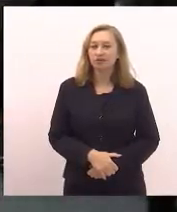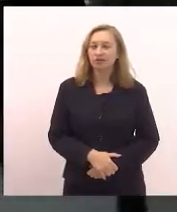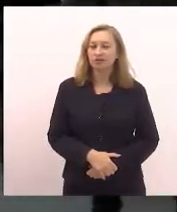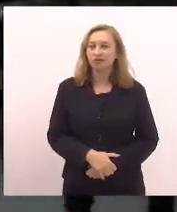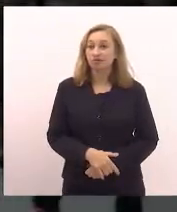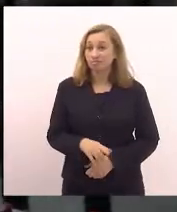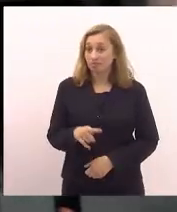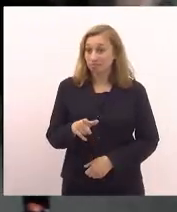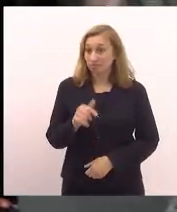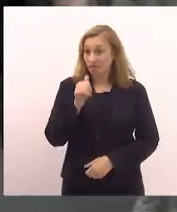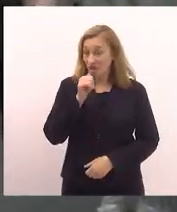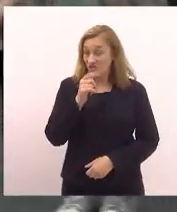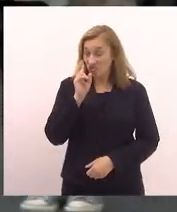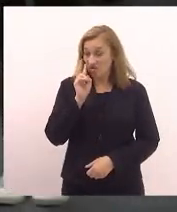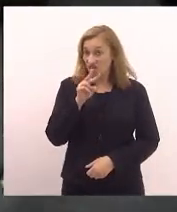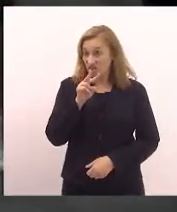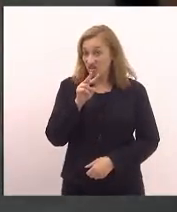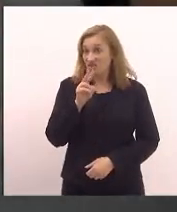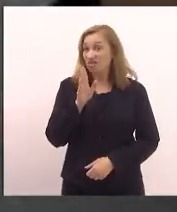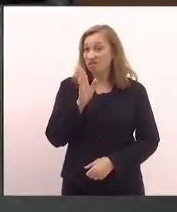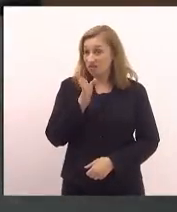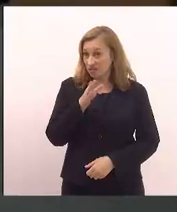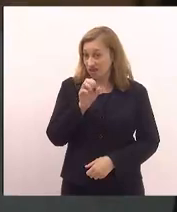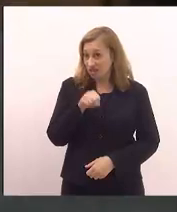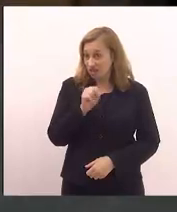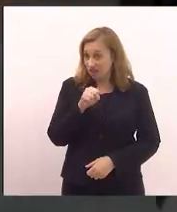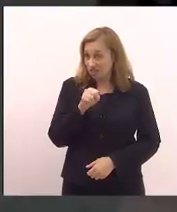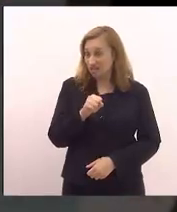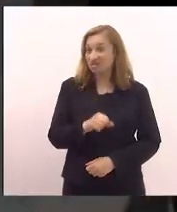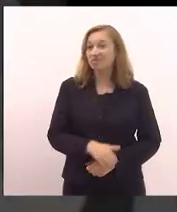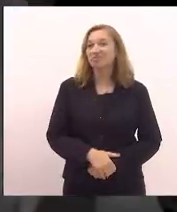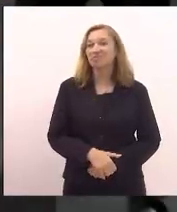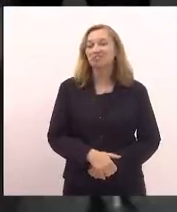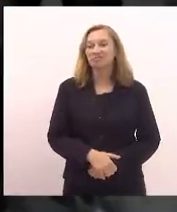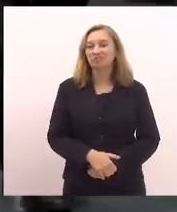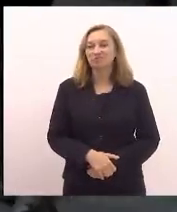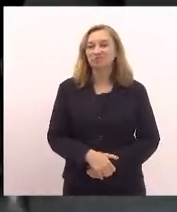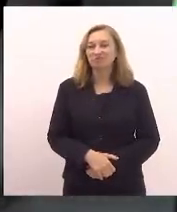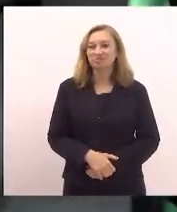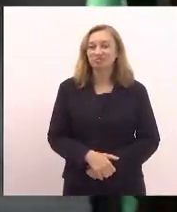Ela está aí, que eu ouvi. Está sim.